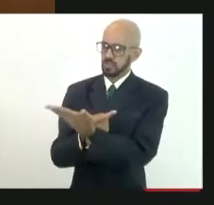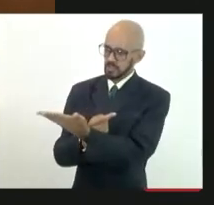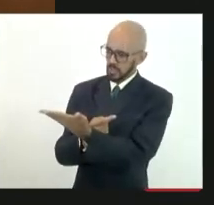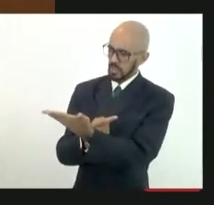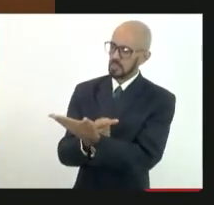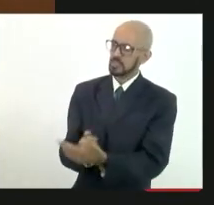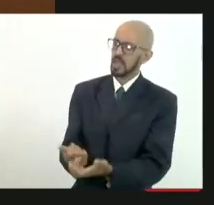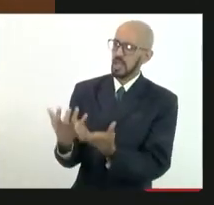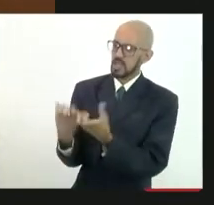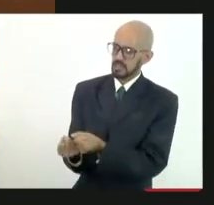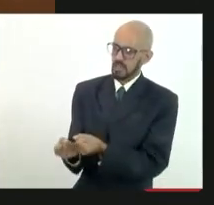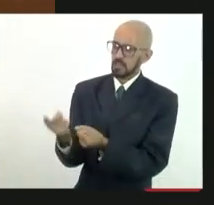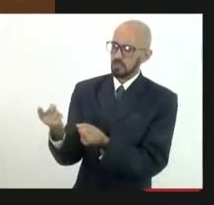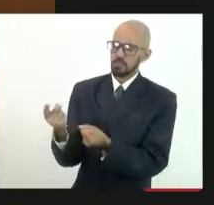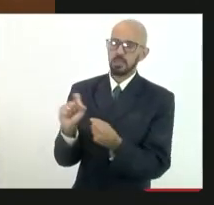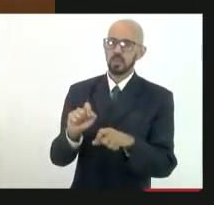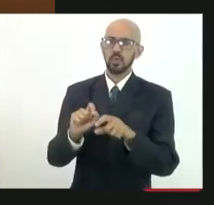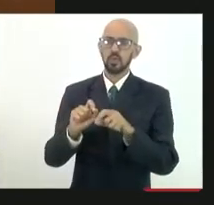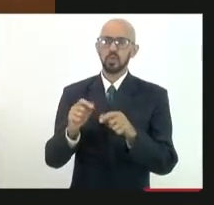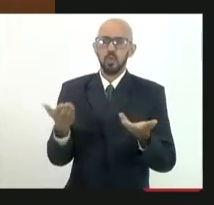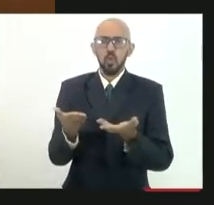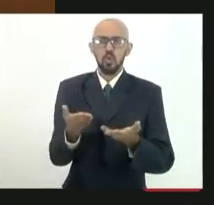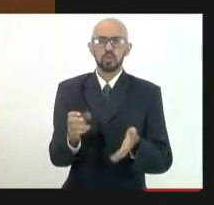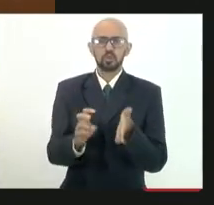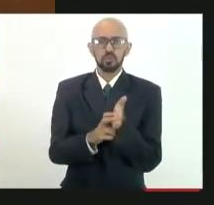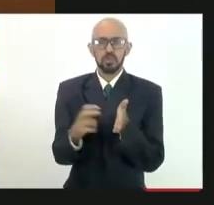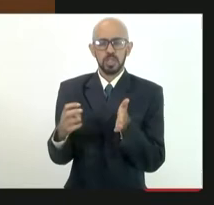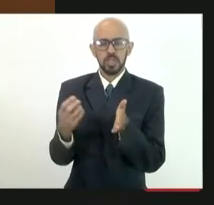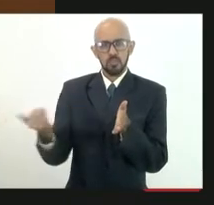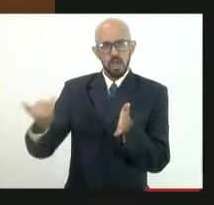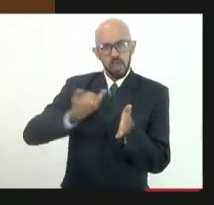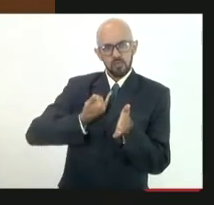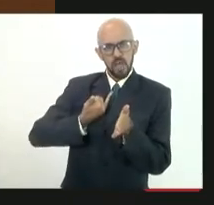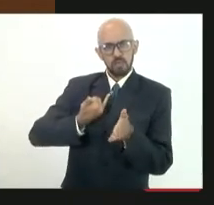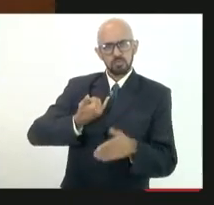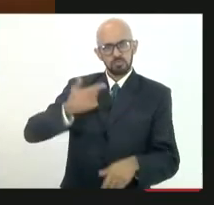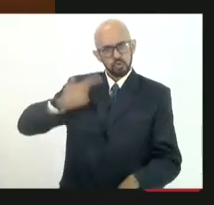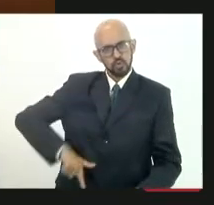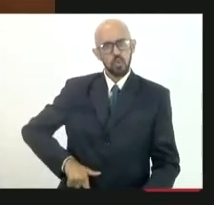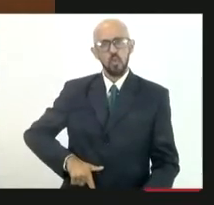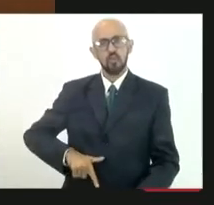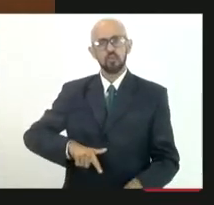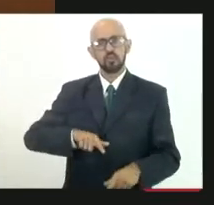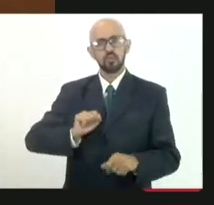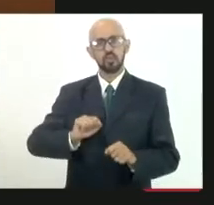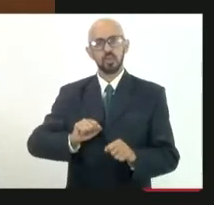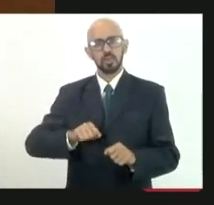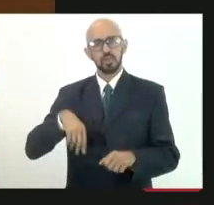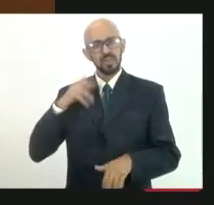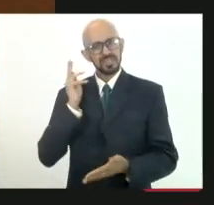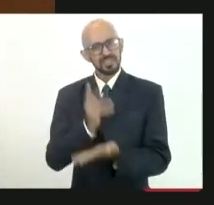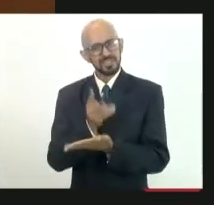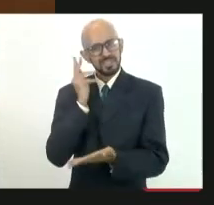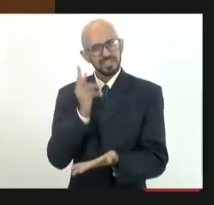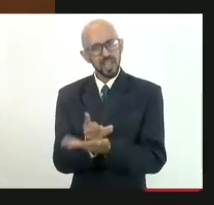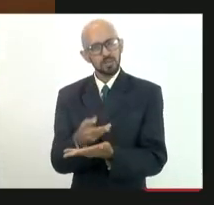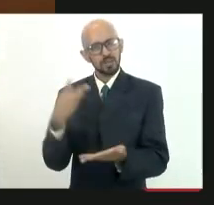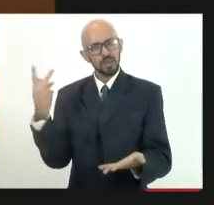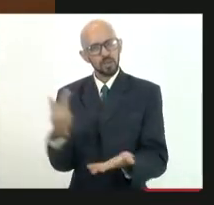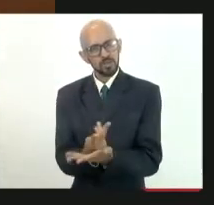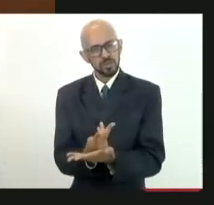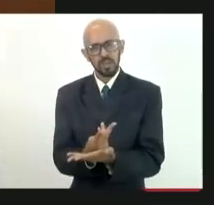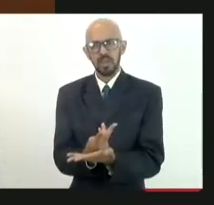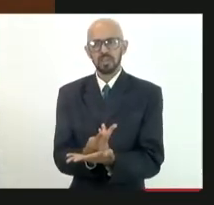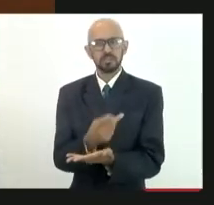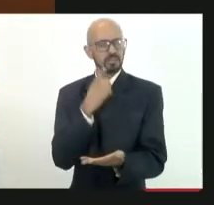WhatsApp, acabei de receber hoje de manhã mais uma denúncia. Elas são constantes e recorrentes, deputado Atila Nunes.